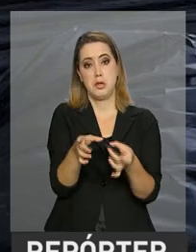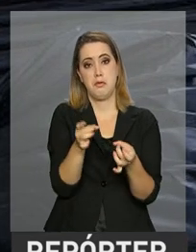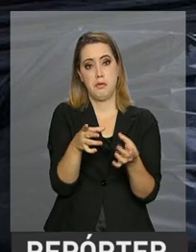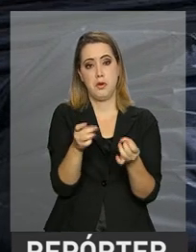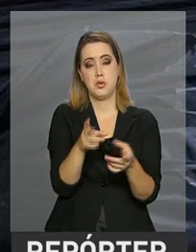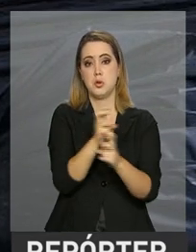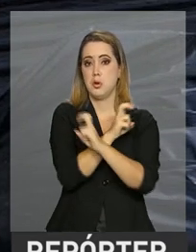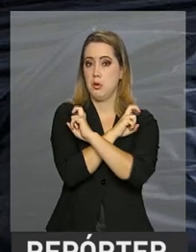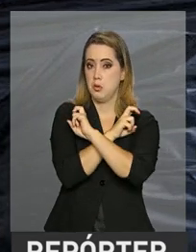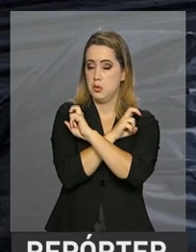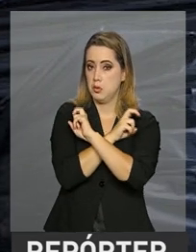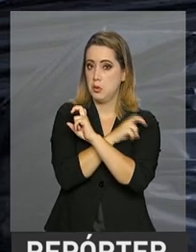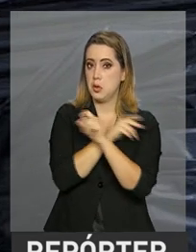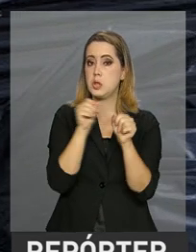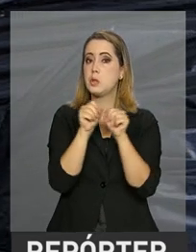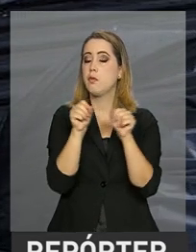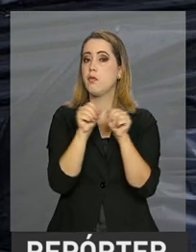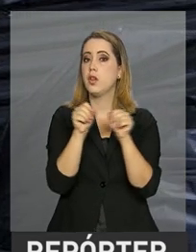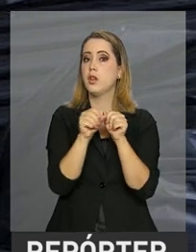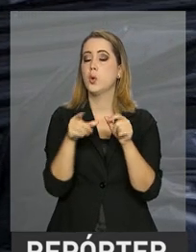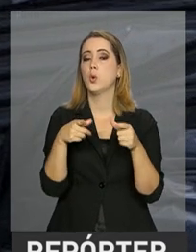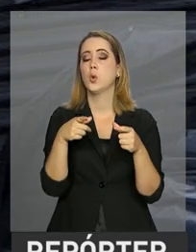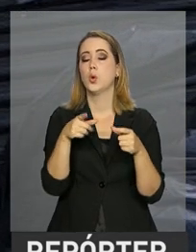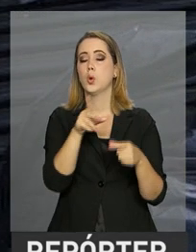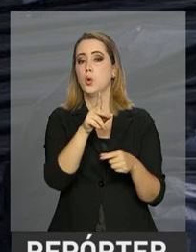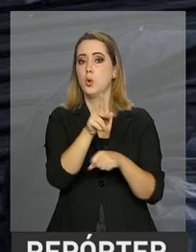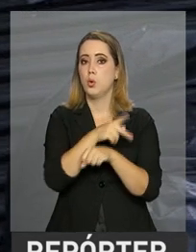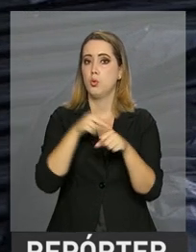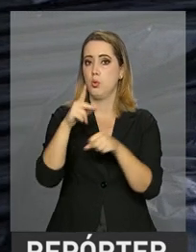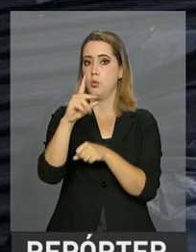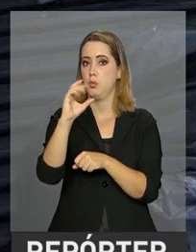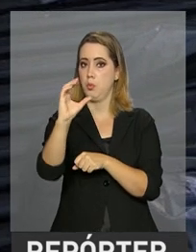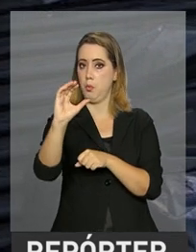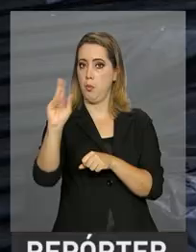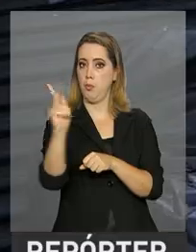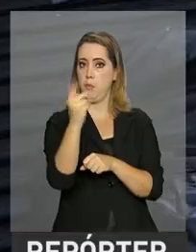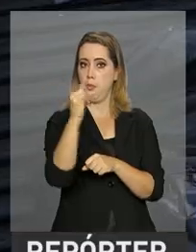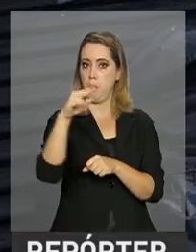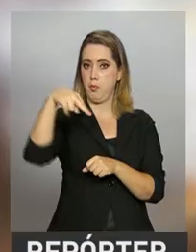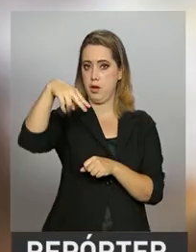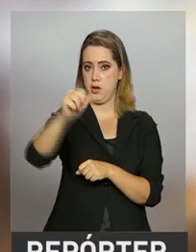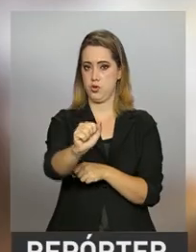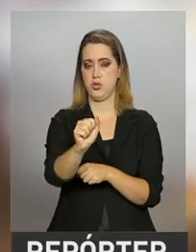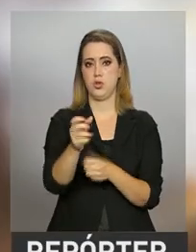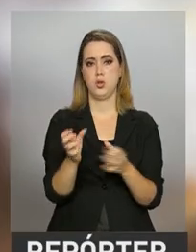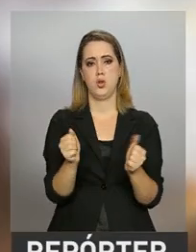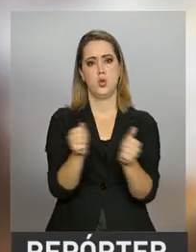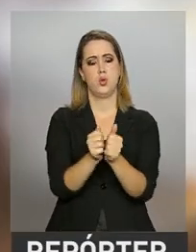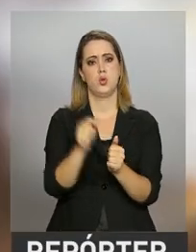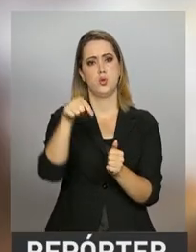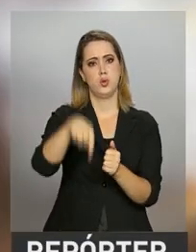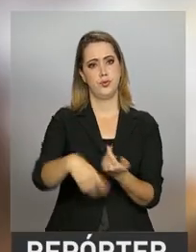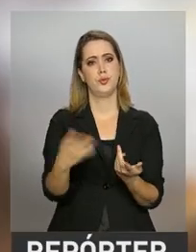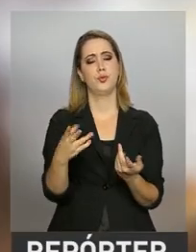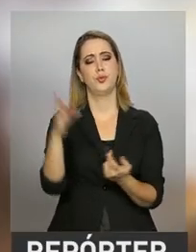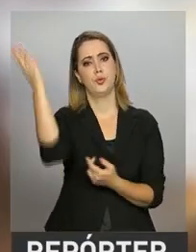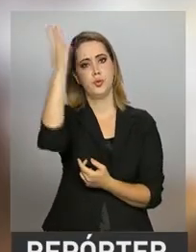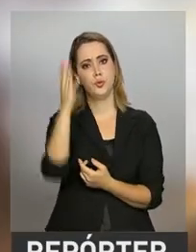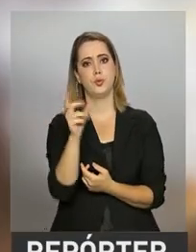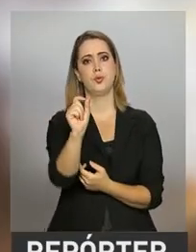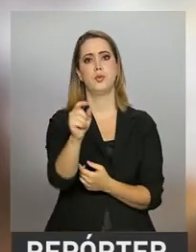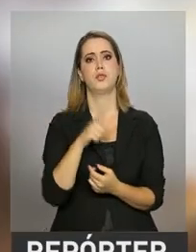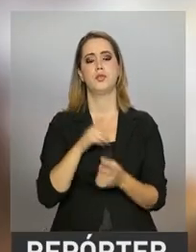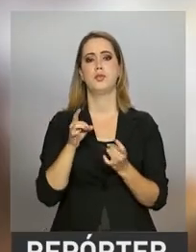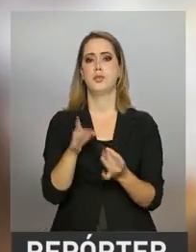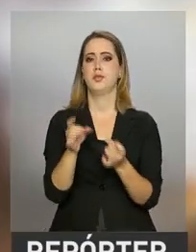de origem chinesa pela fronteira do Paraguai com o Brasil. O produto era misturado com o agrotóxico nacional para ser